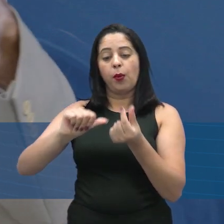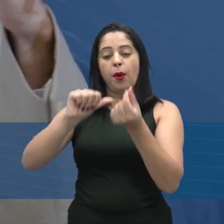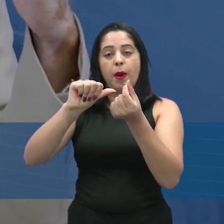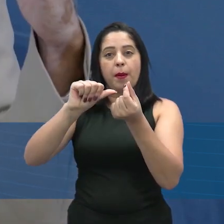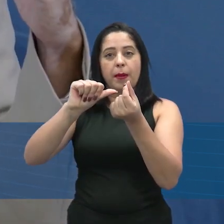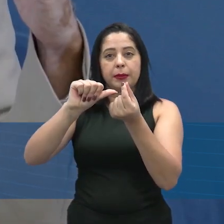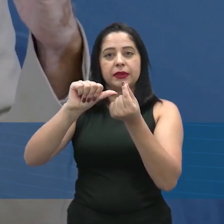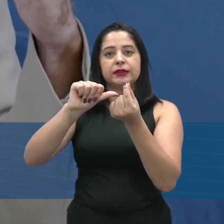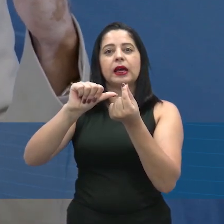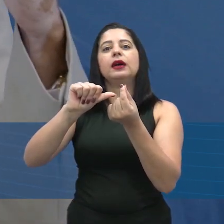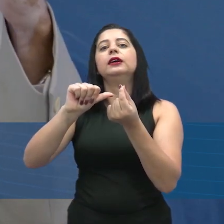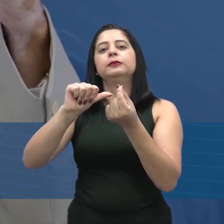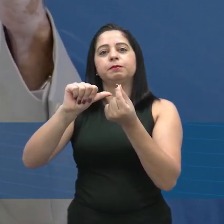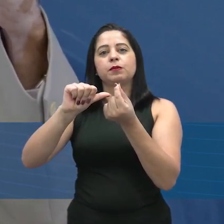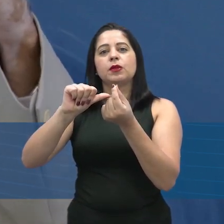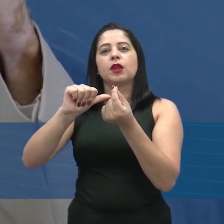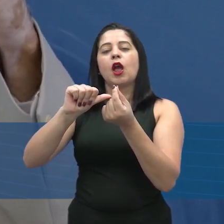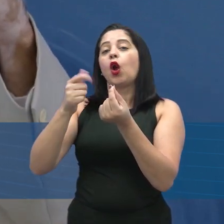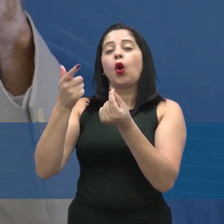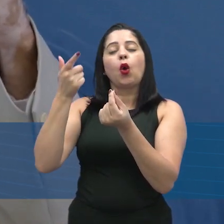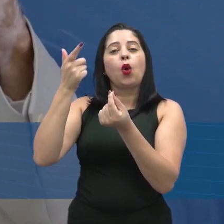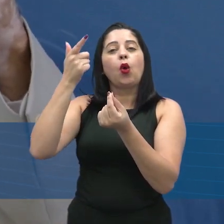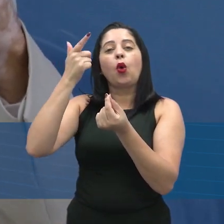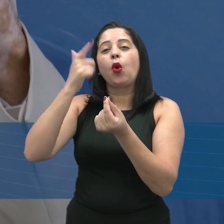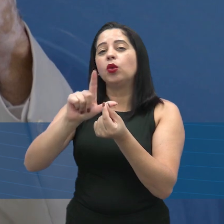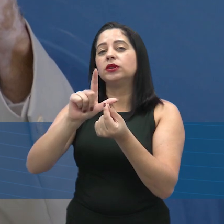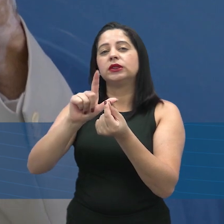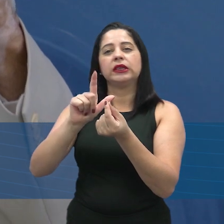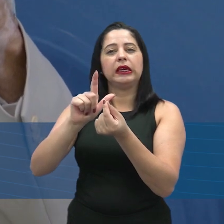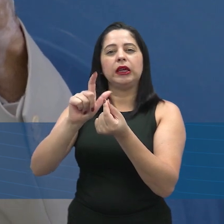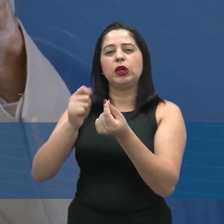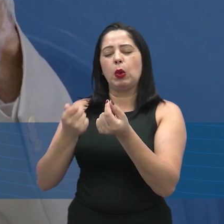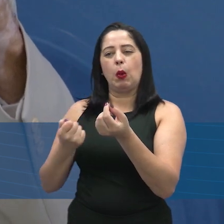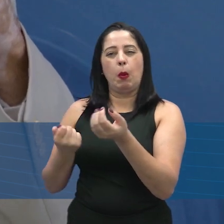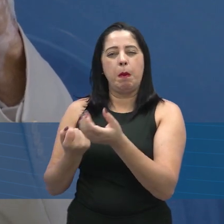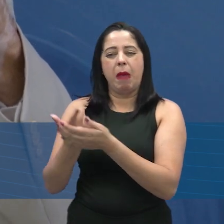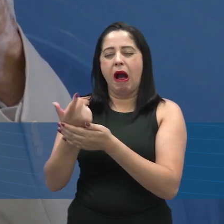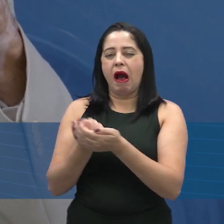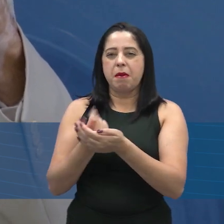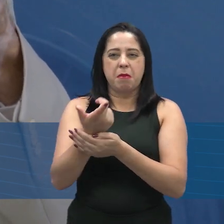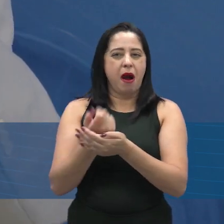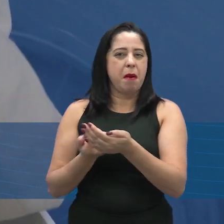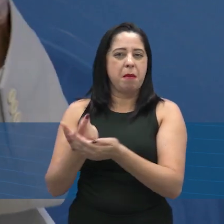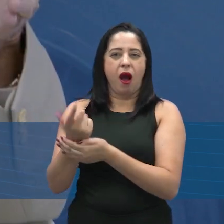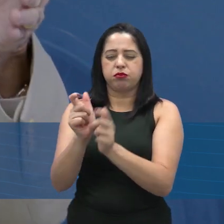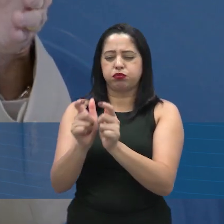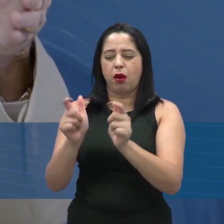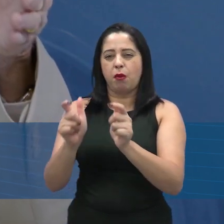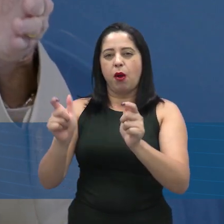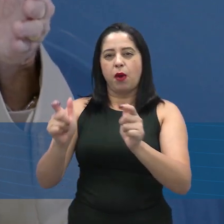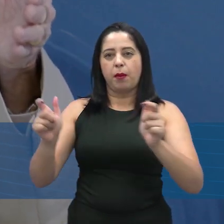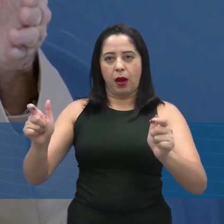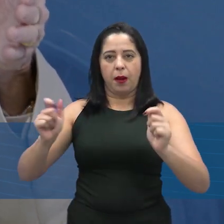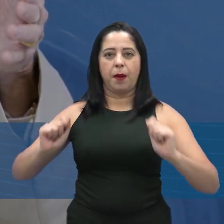maior elasticidade, ou seja, incluiu-se mais consumidores, mais agente econômico nisso que a gente considera